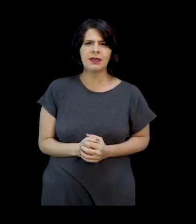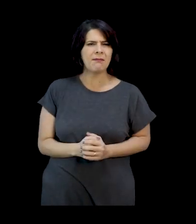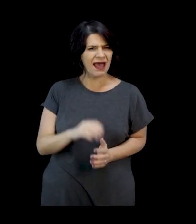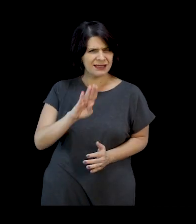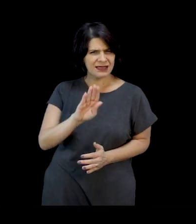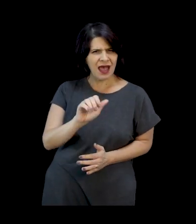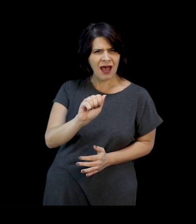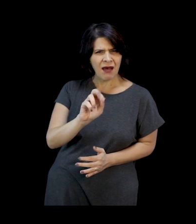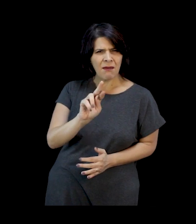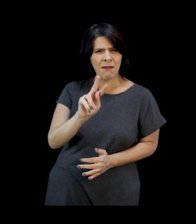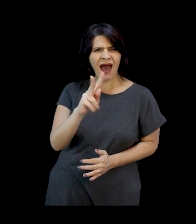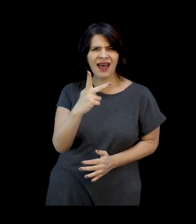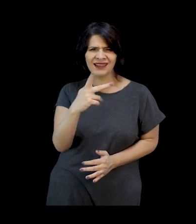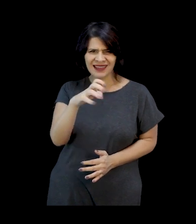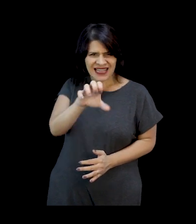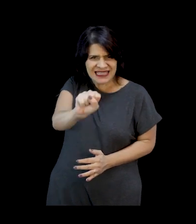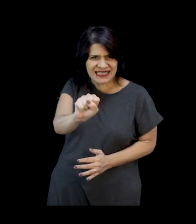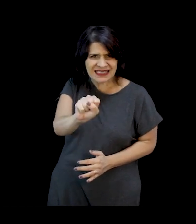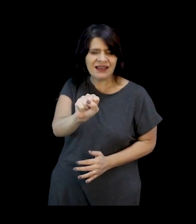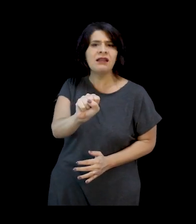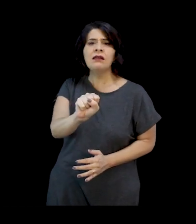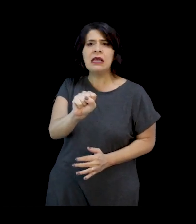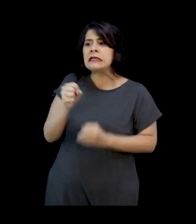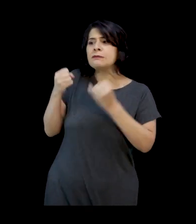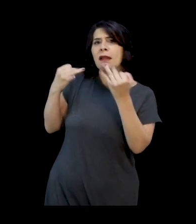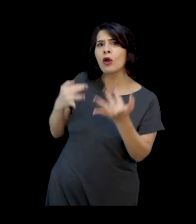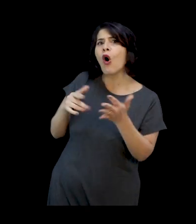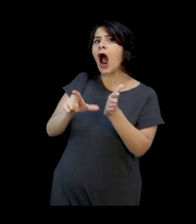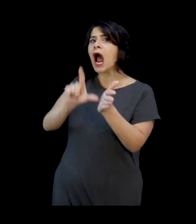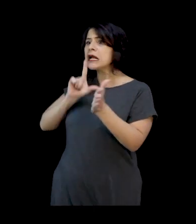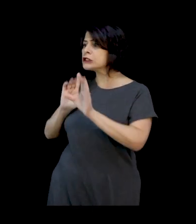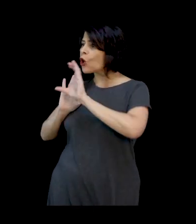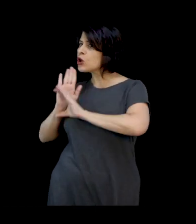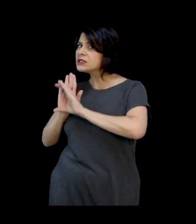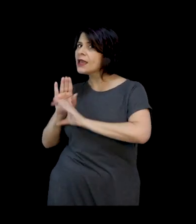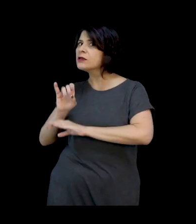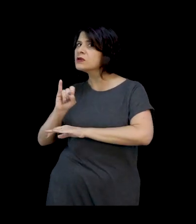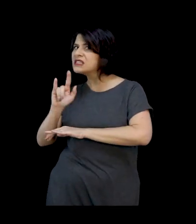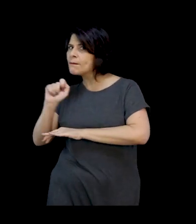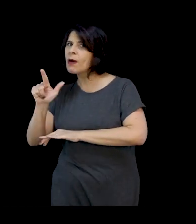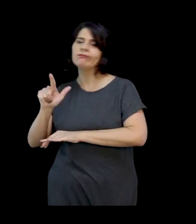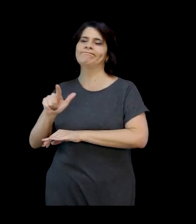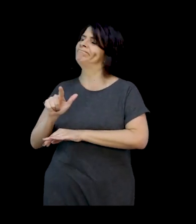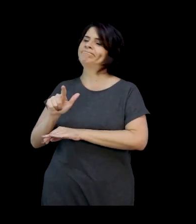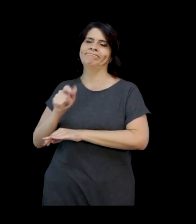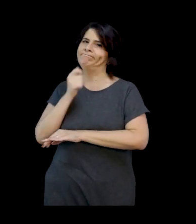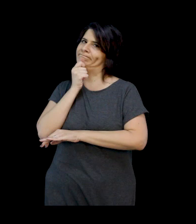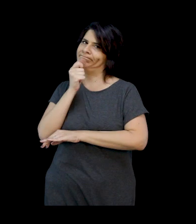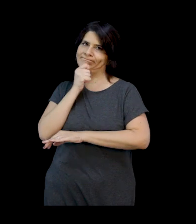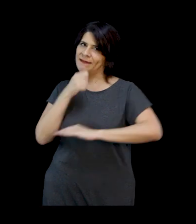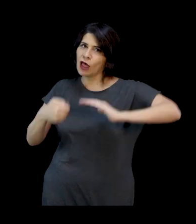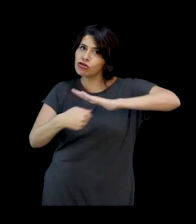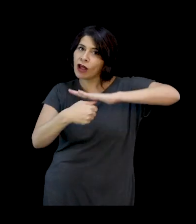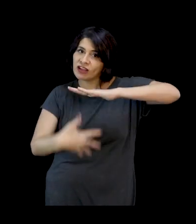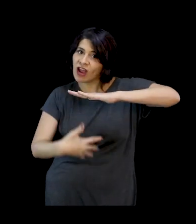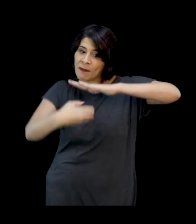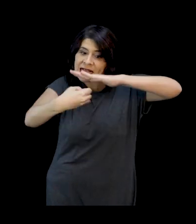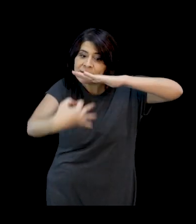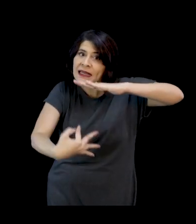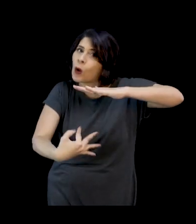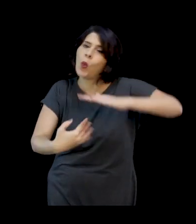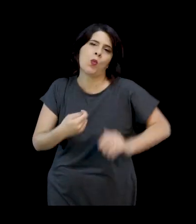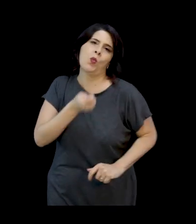não faziam muitas notas de rodapé para indicar quem era o autor que eles estavam lendo, né? Mas, além